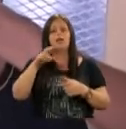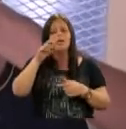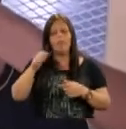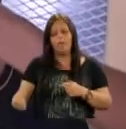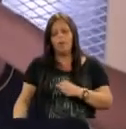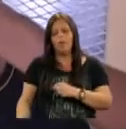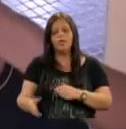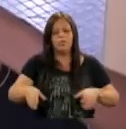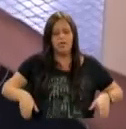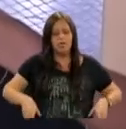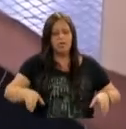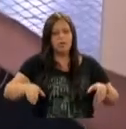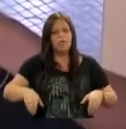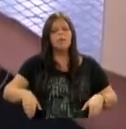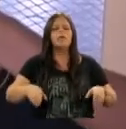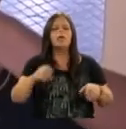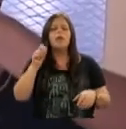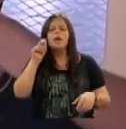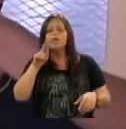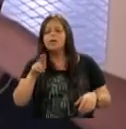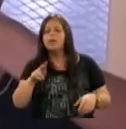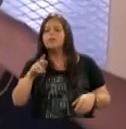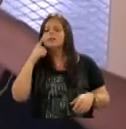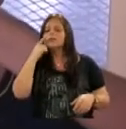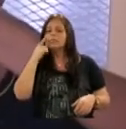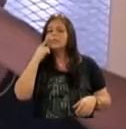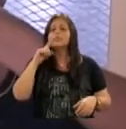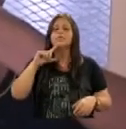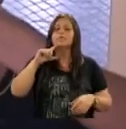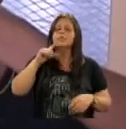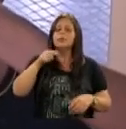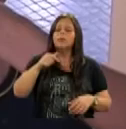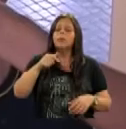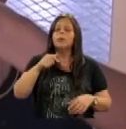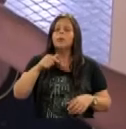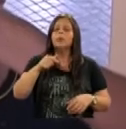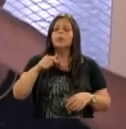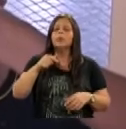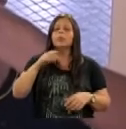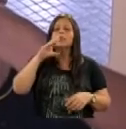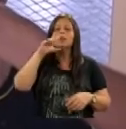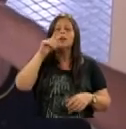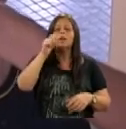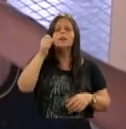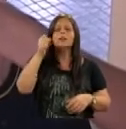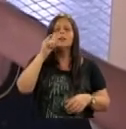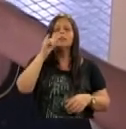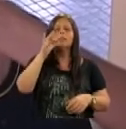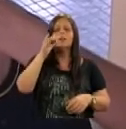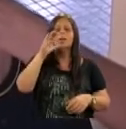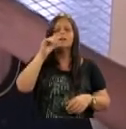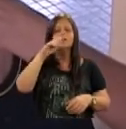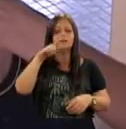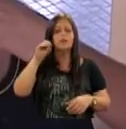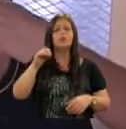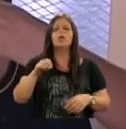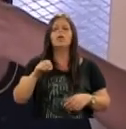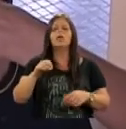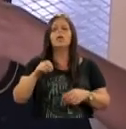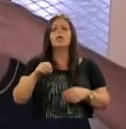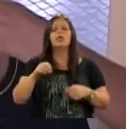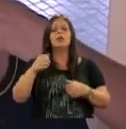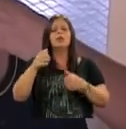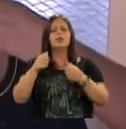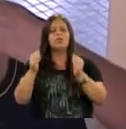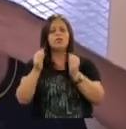né e eles vão avaliar os classificados então depois eles são custos com a classificação deles jogam com os colegas de